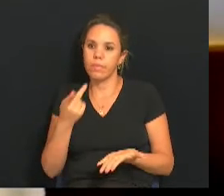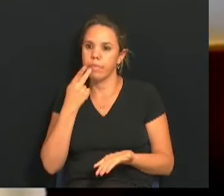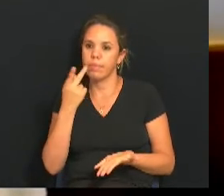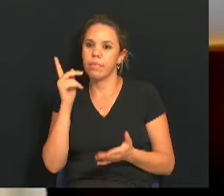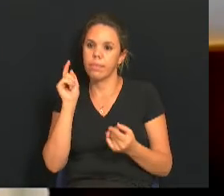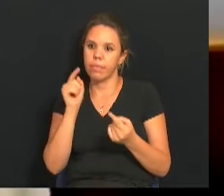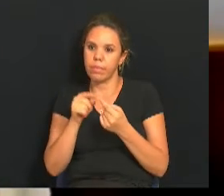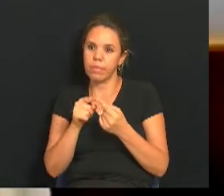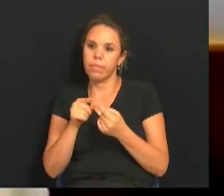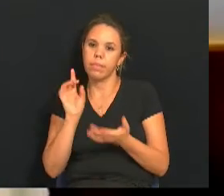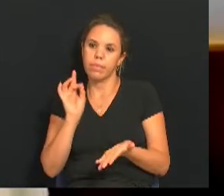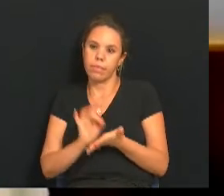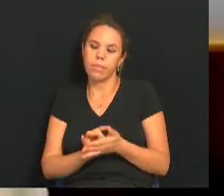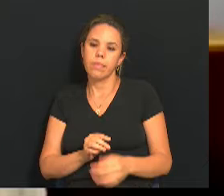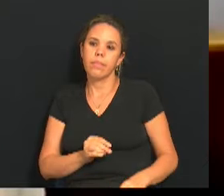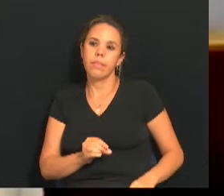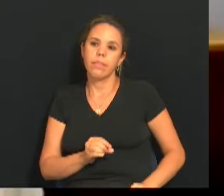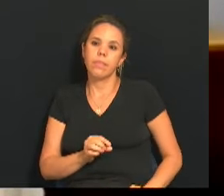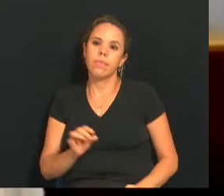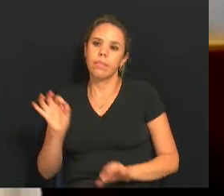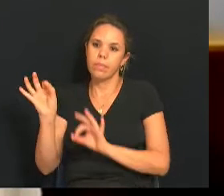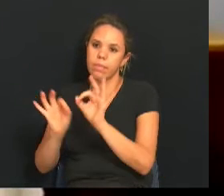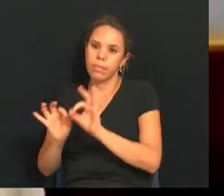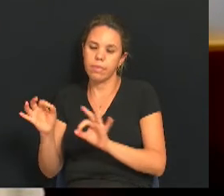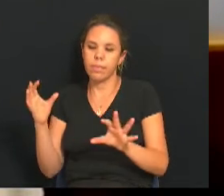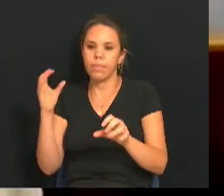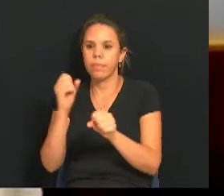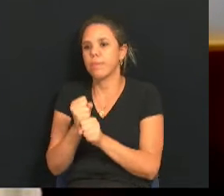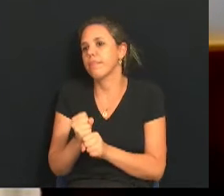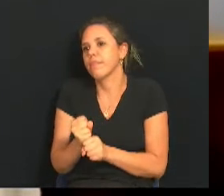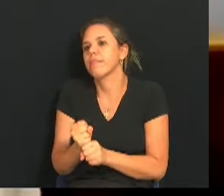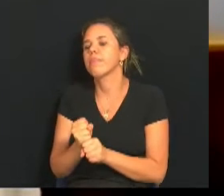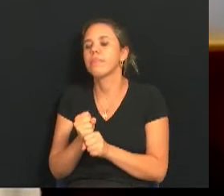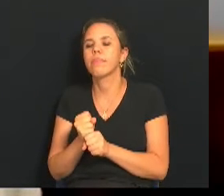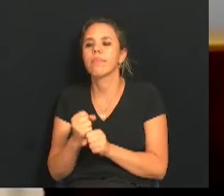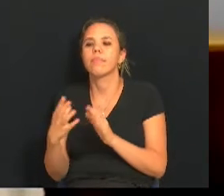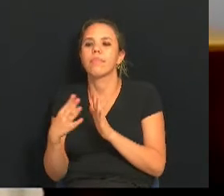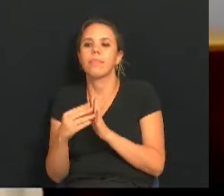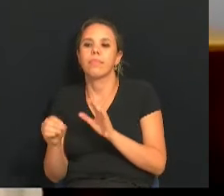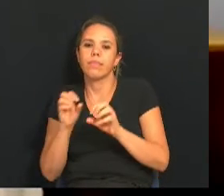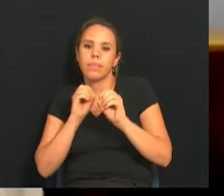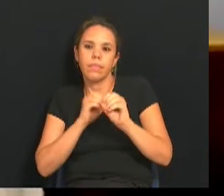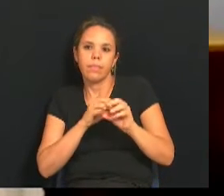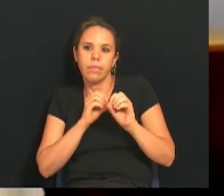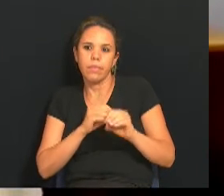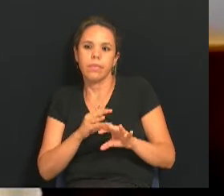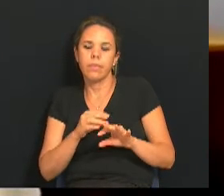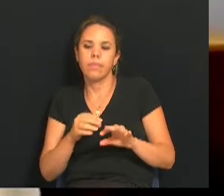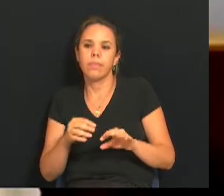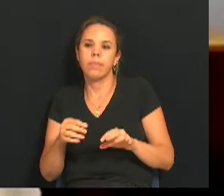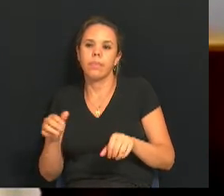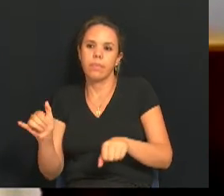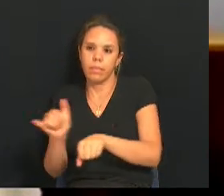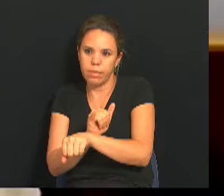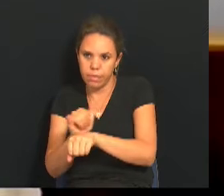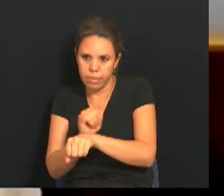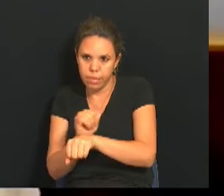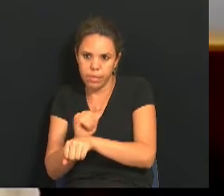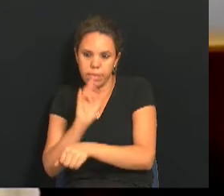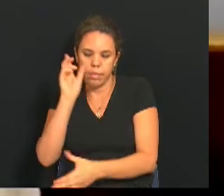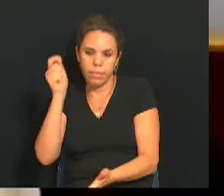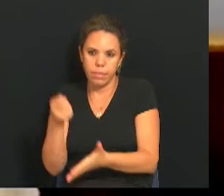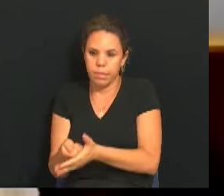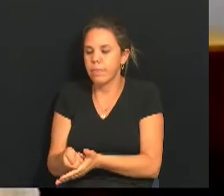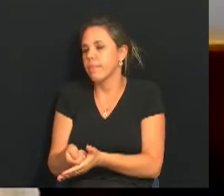objetivos reais, organização e financiamento dos níveis e modalidades de ensino, os mecanismos de decisão,